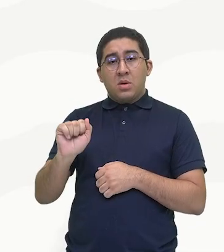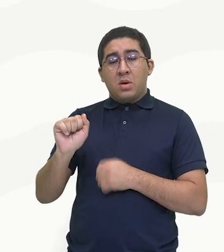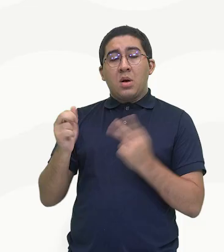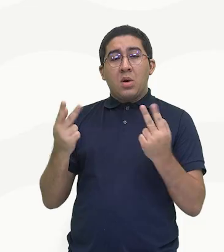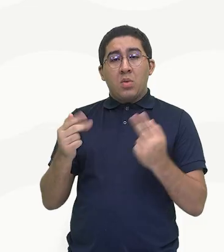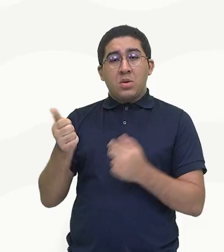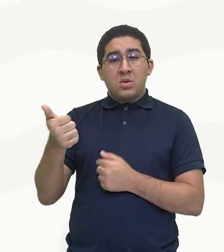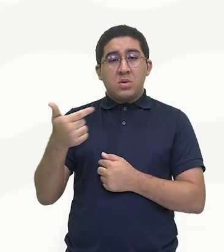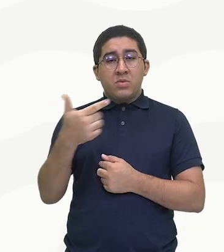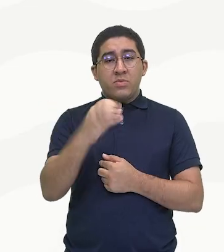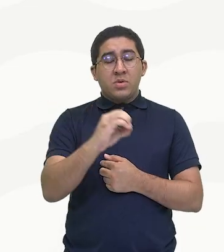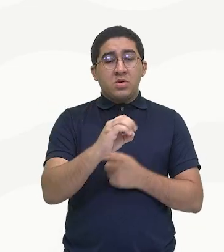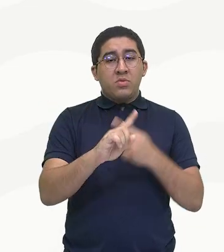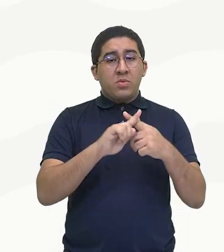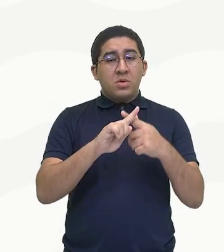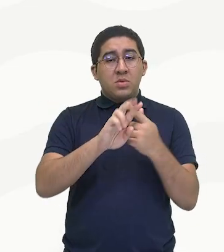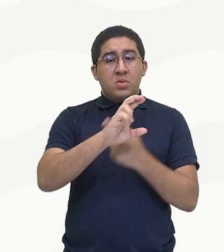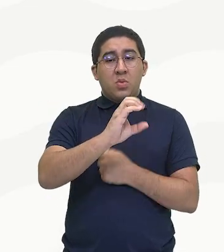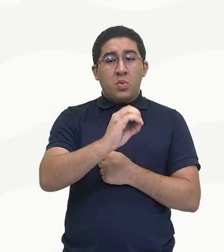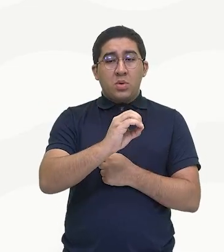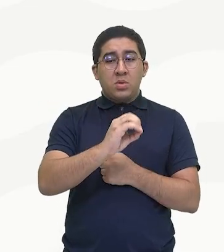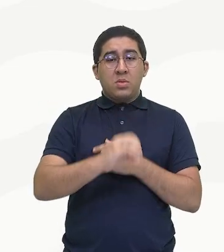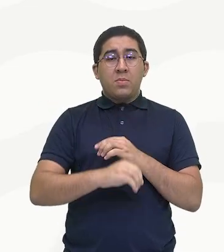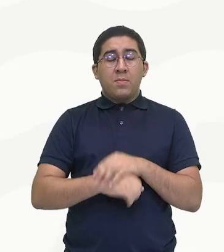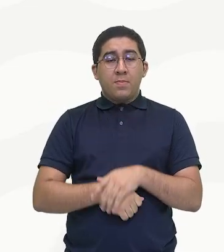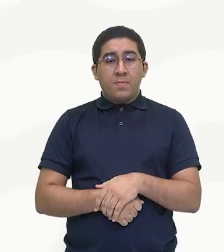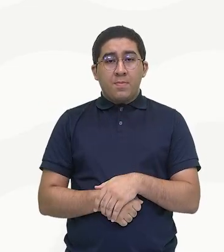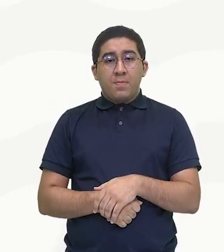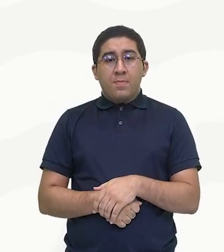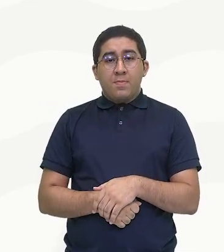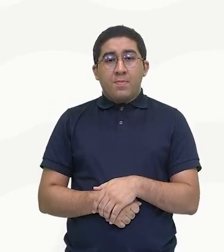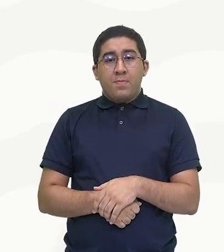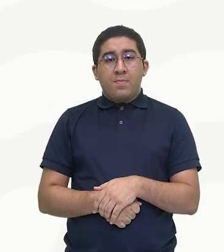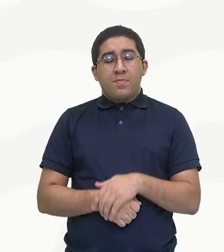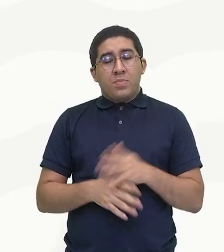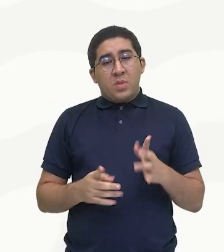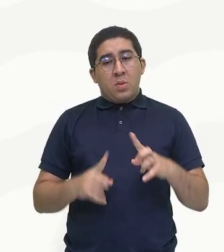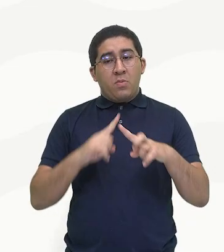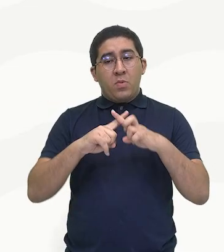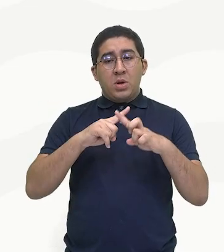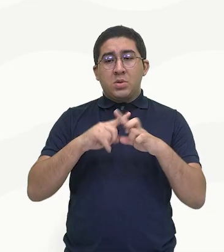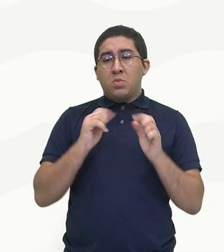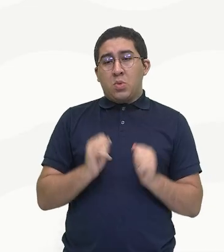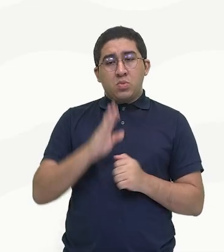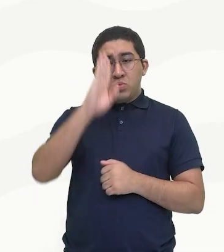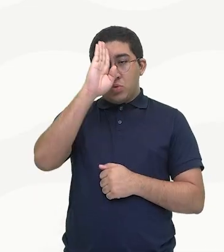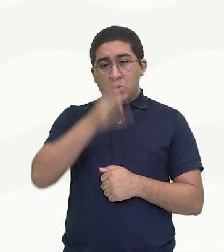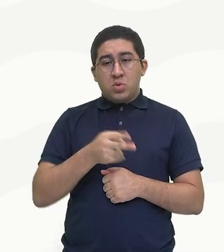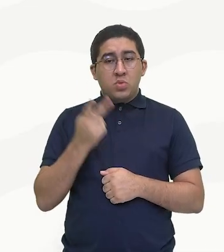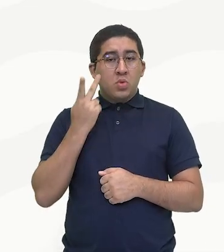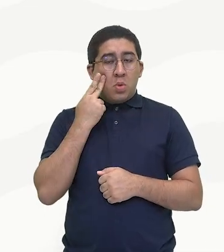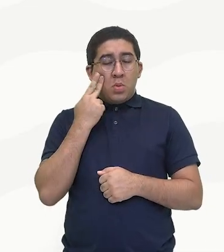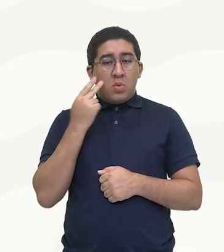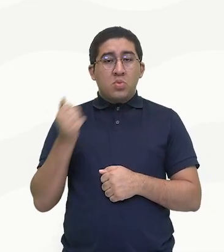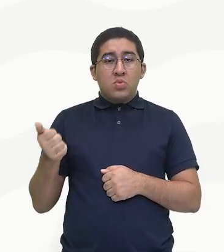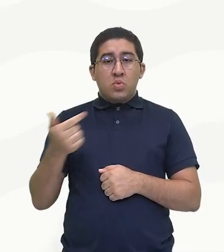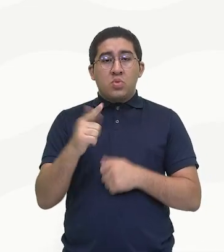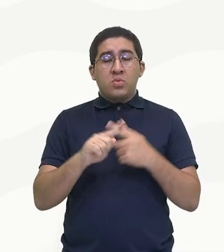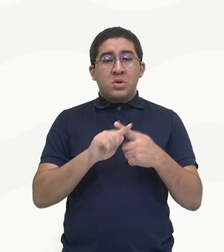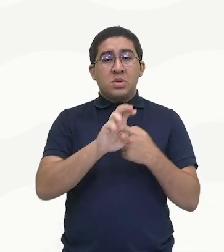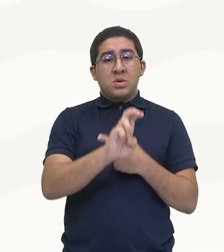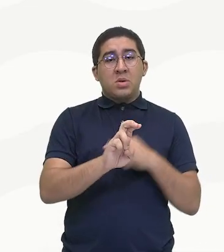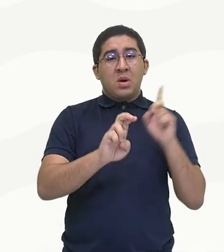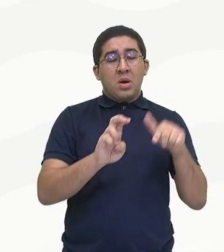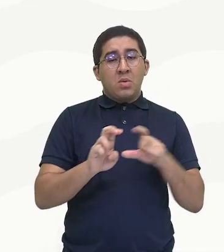largura, 120 vezes 50. Então, na multiplicação, a gente pode multiplicar normal aqui, ó, 12 vezes 5, 5